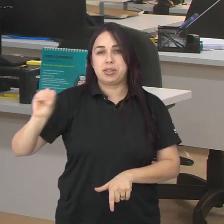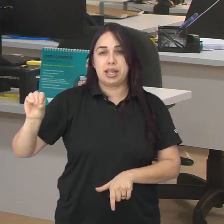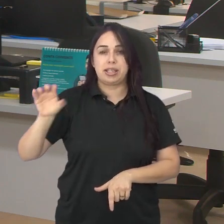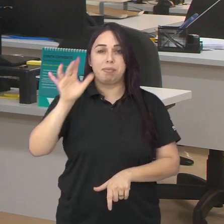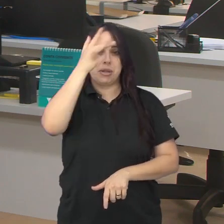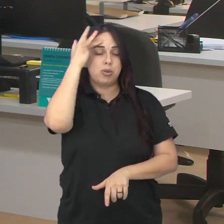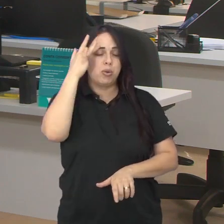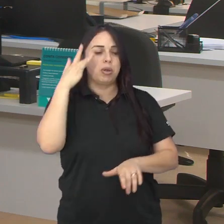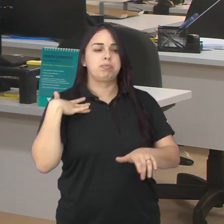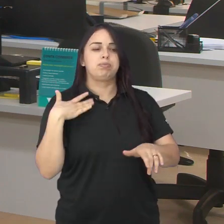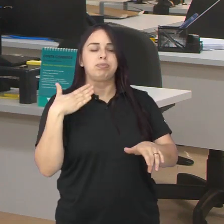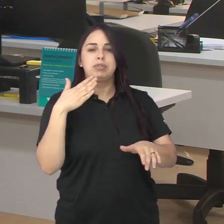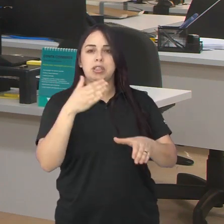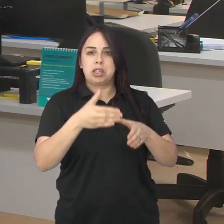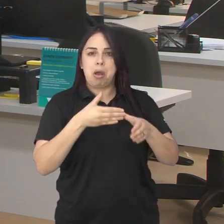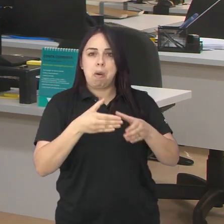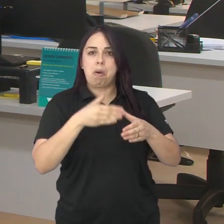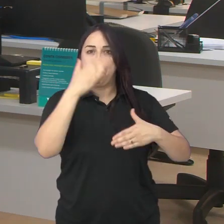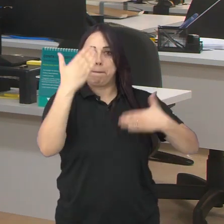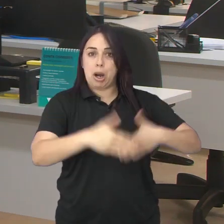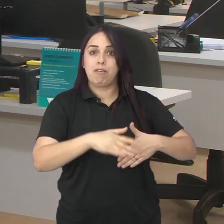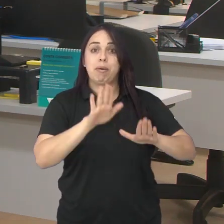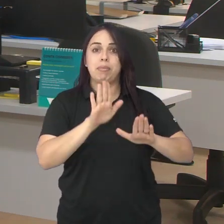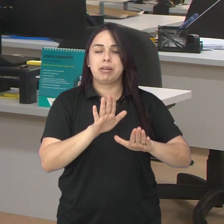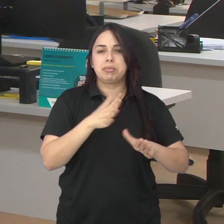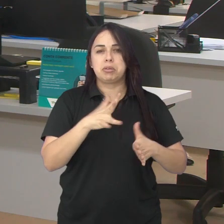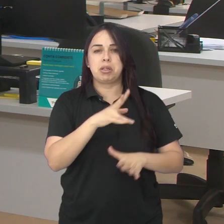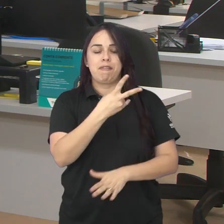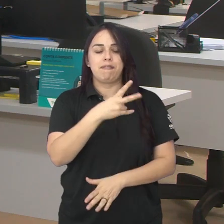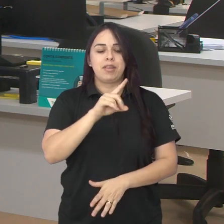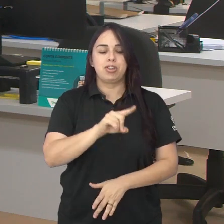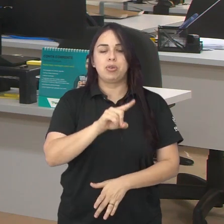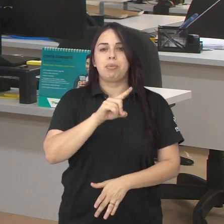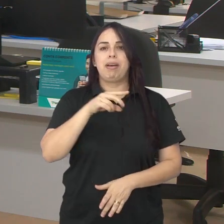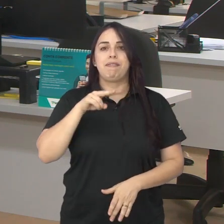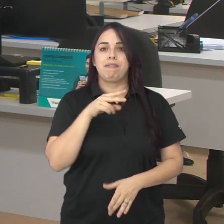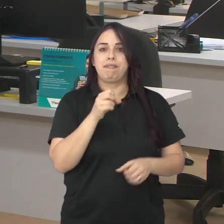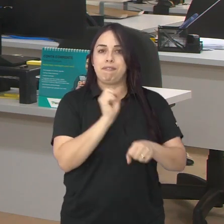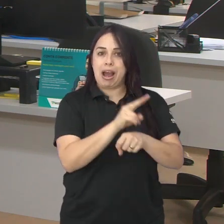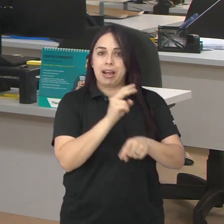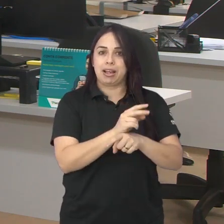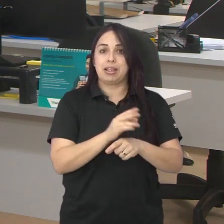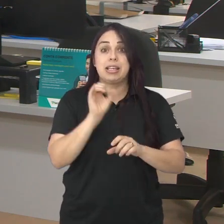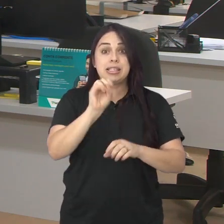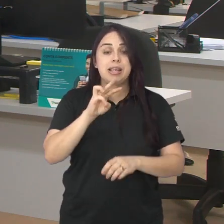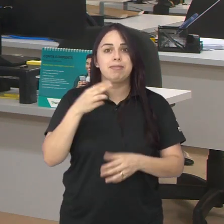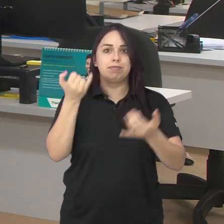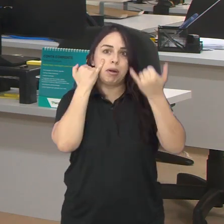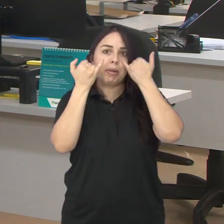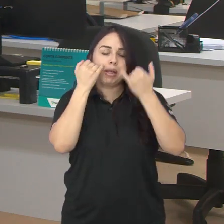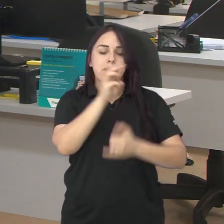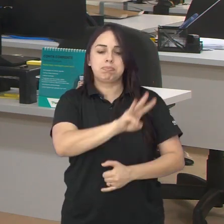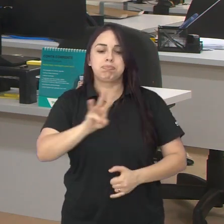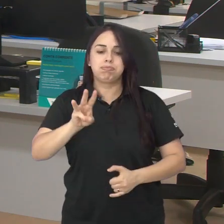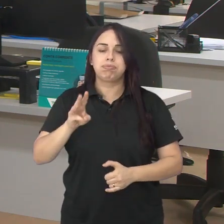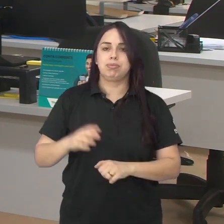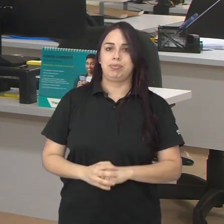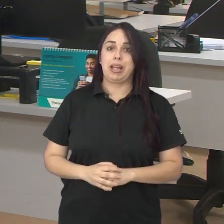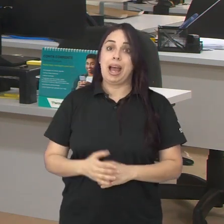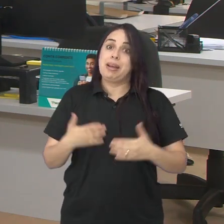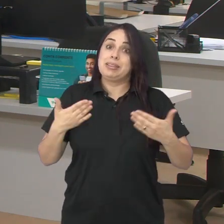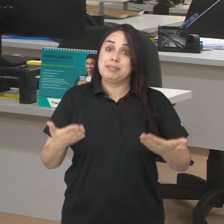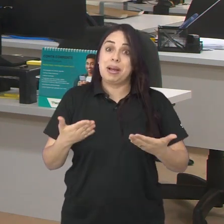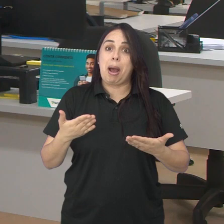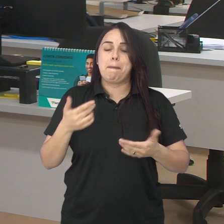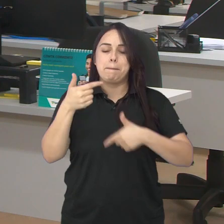concorreram para 21 vagas. Para mais informações sobre o concurso, é só acessar o site da Câmara Municipal. E ainda